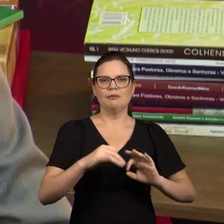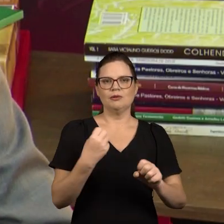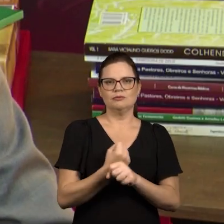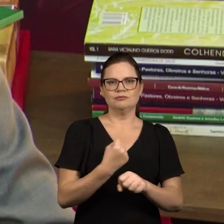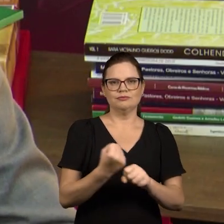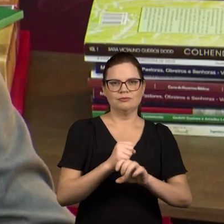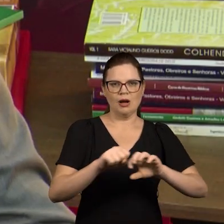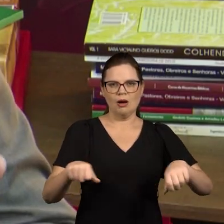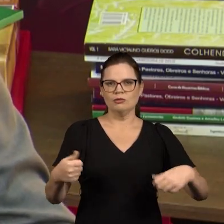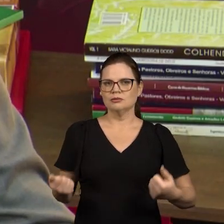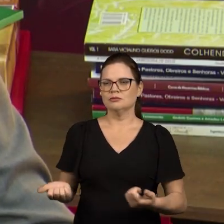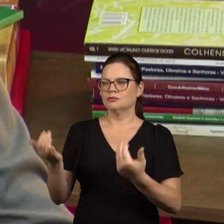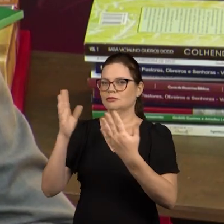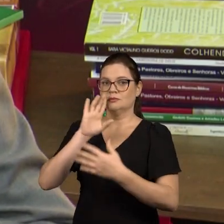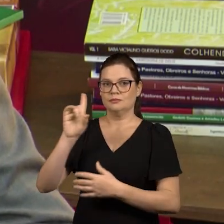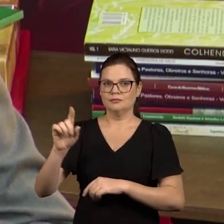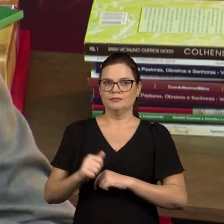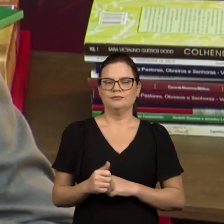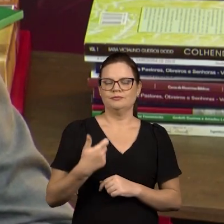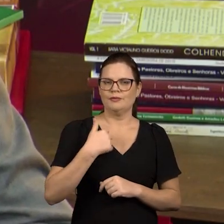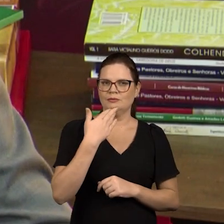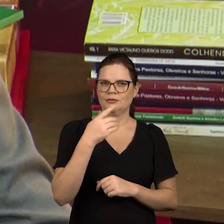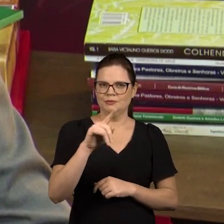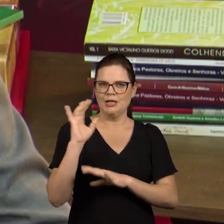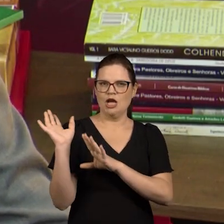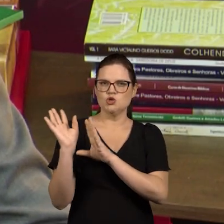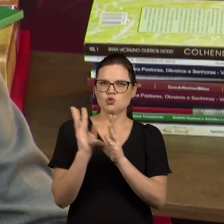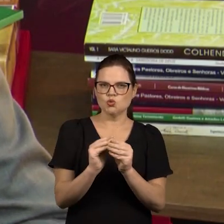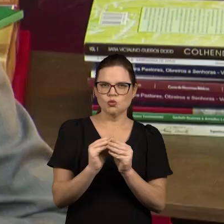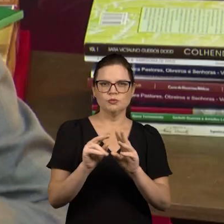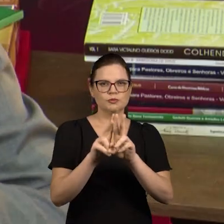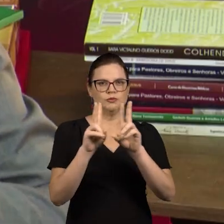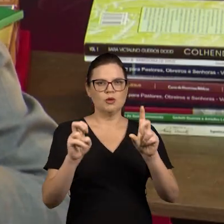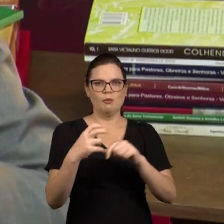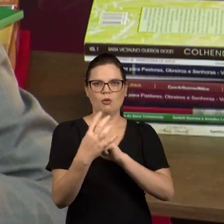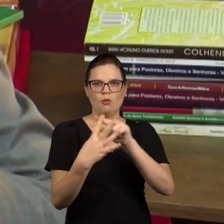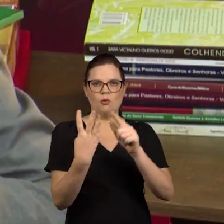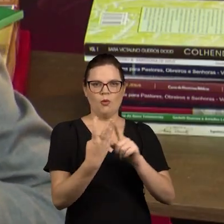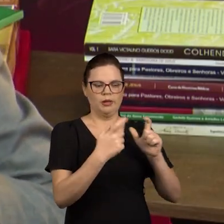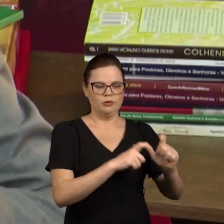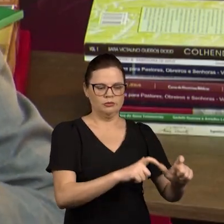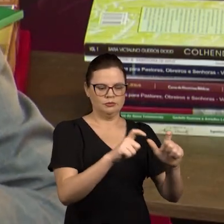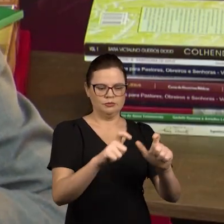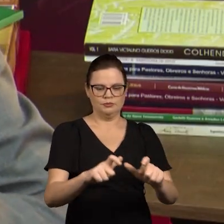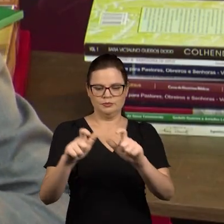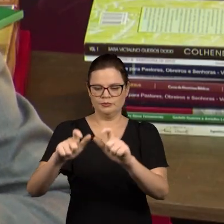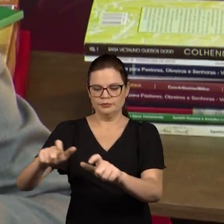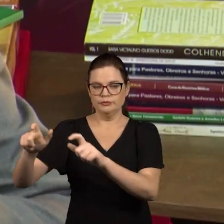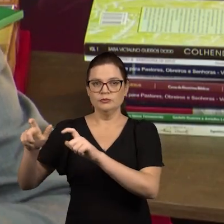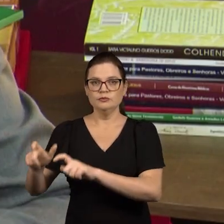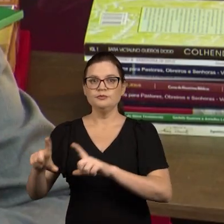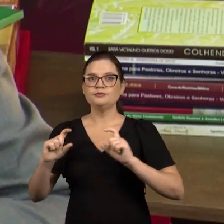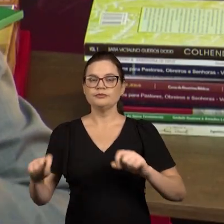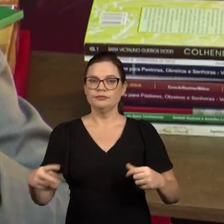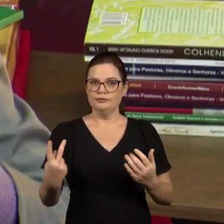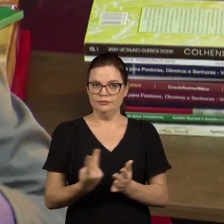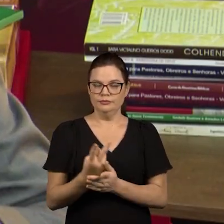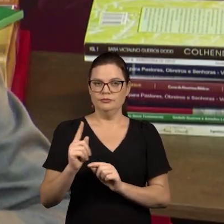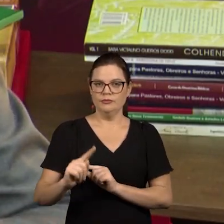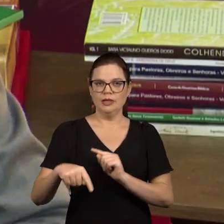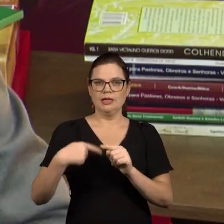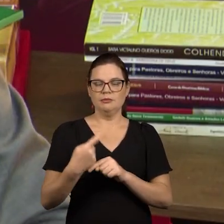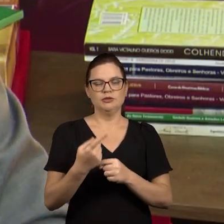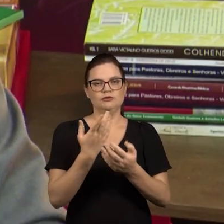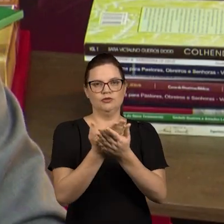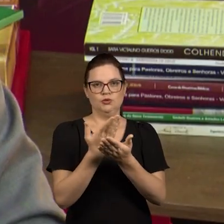você já fazer um resumo desses 4 locais, né? E o que acontece, né? E depois nós vamos